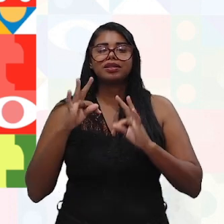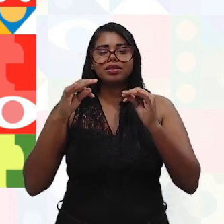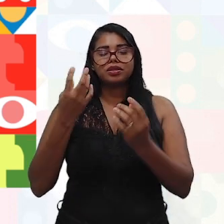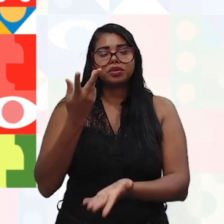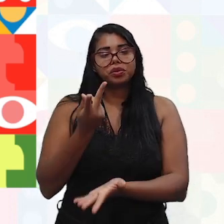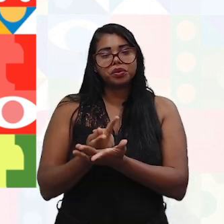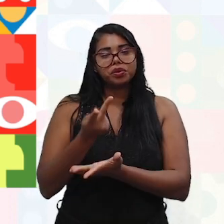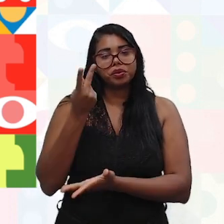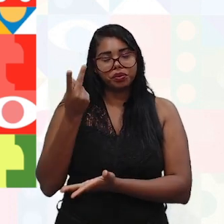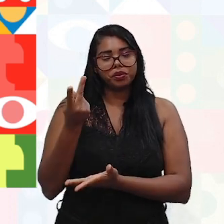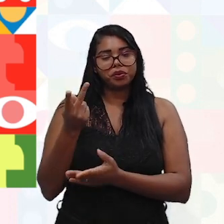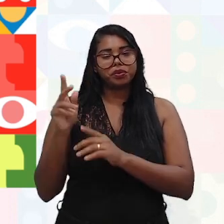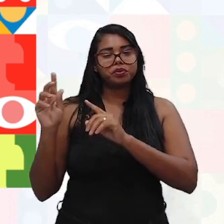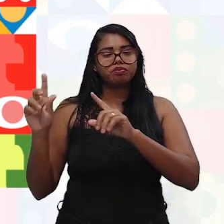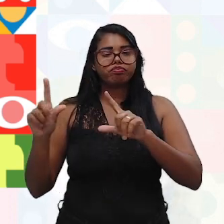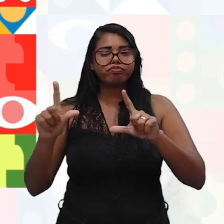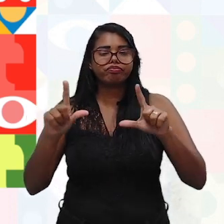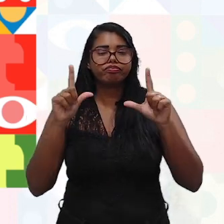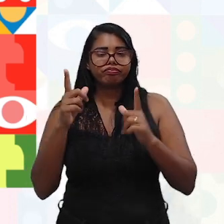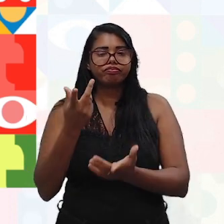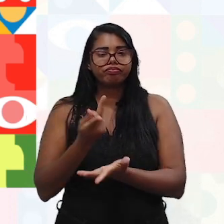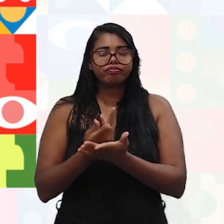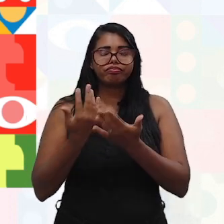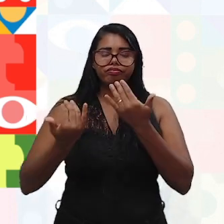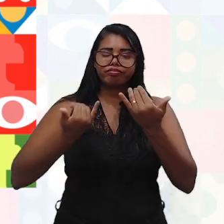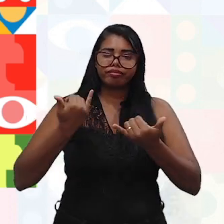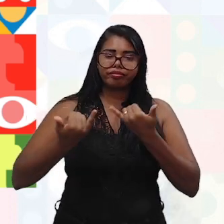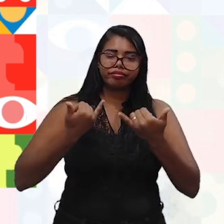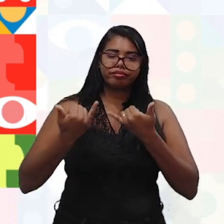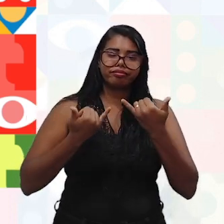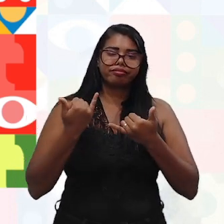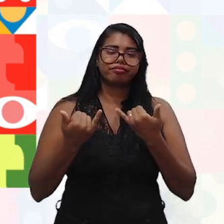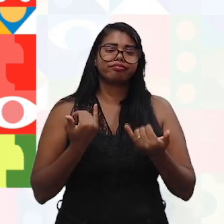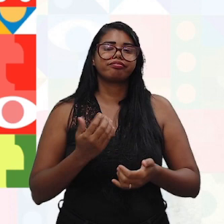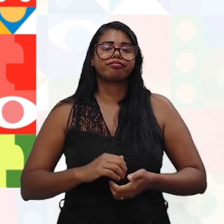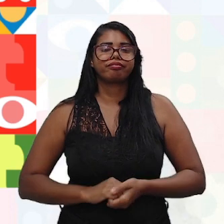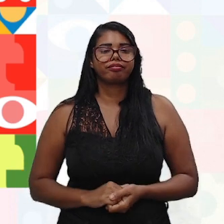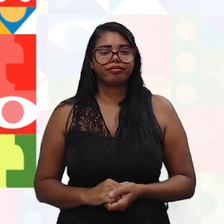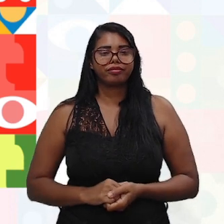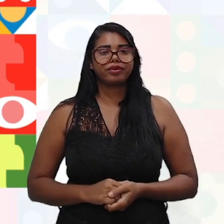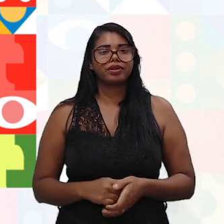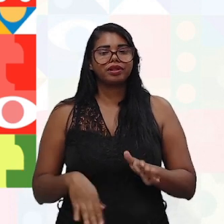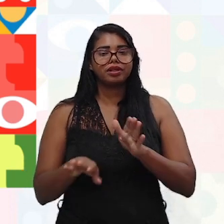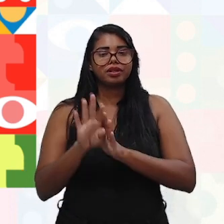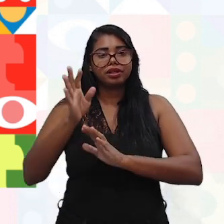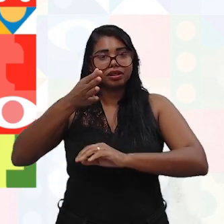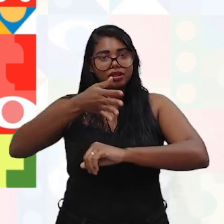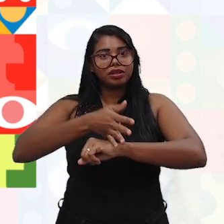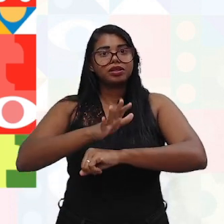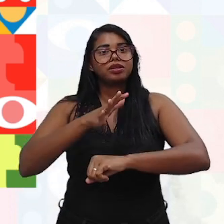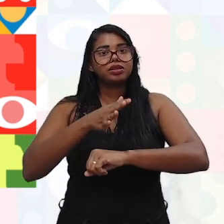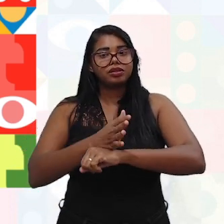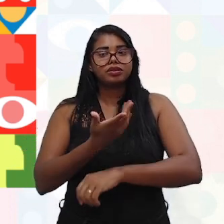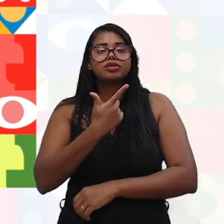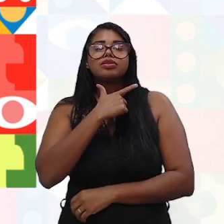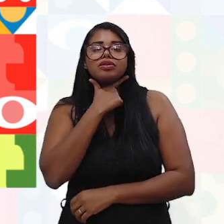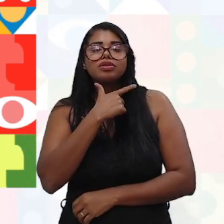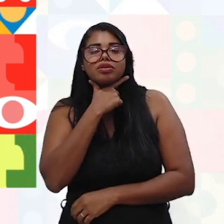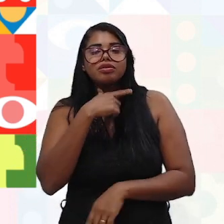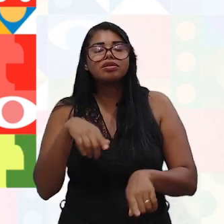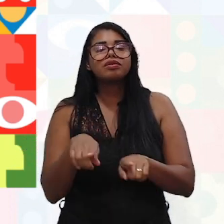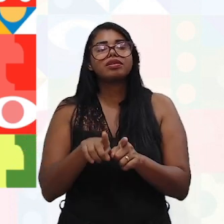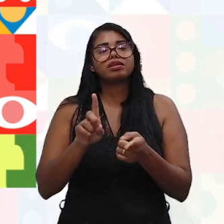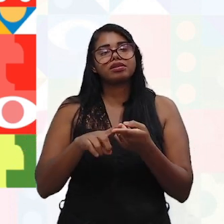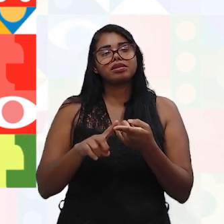envolvido naquele cenário, daquela unidade de informação. Então, assim que entrar num estágio, assim que entrar numa vaga, tenta